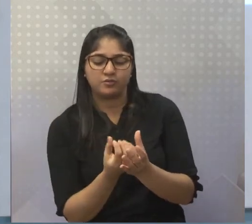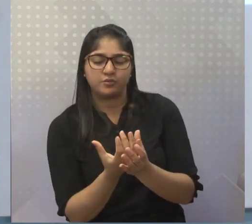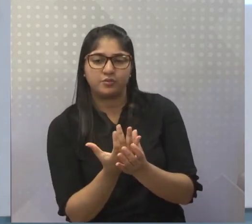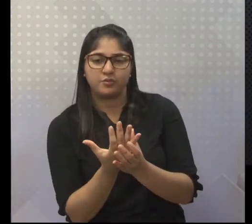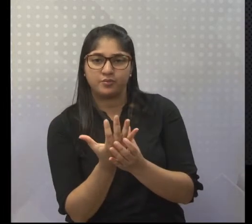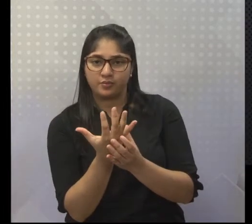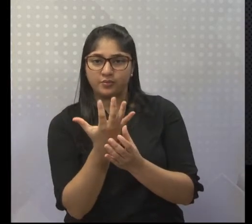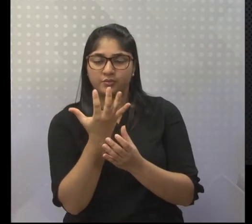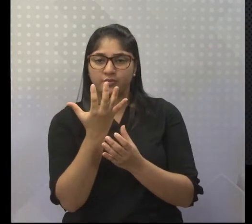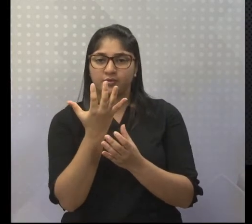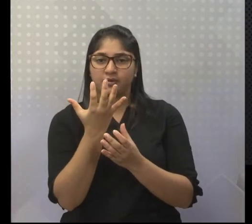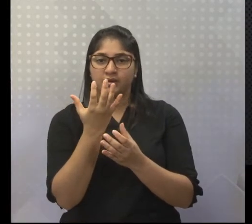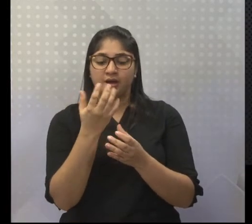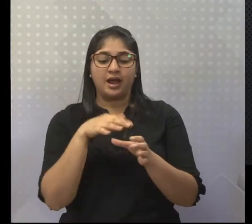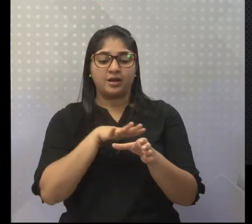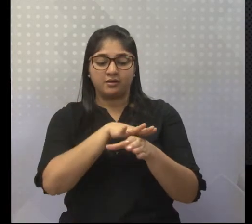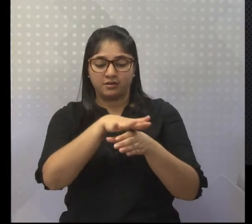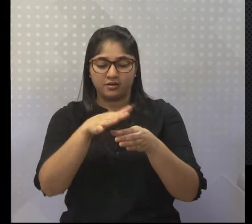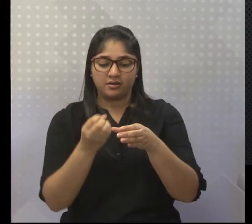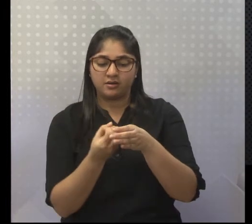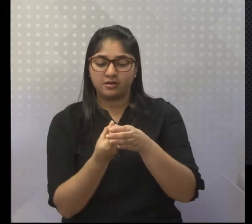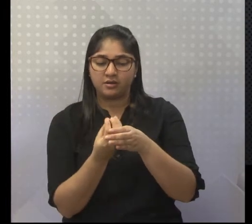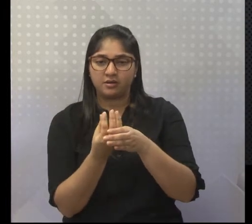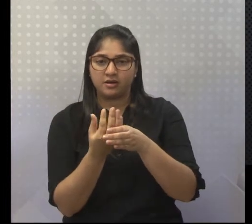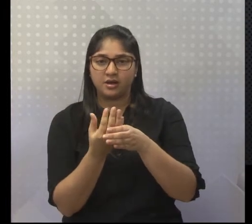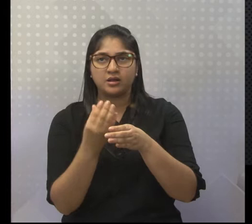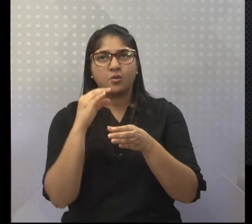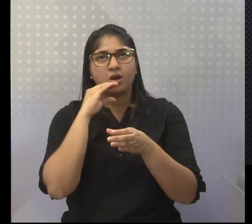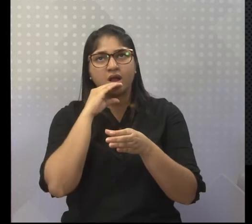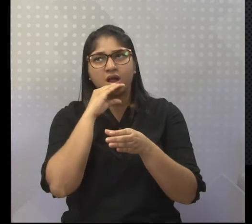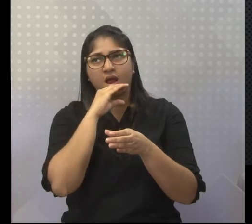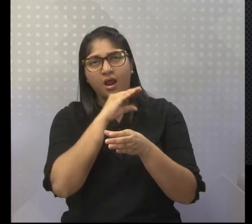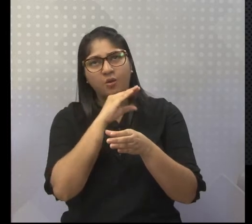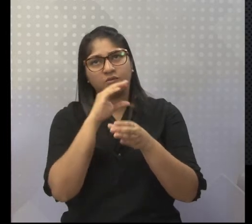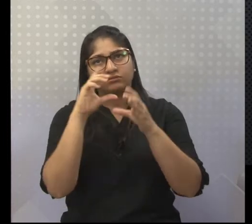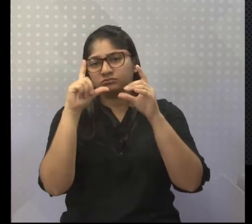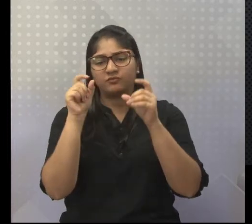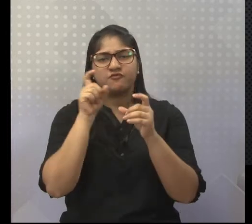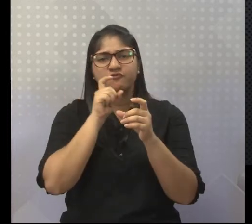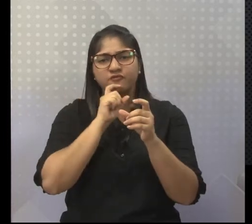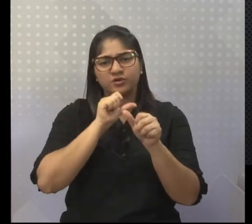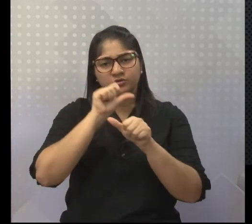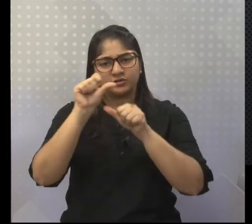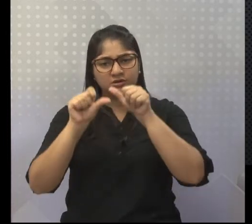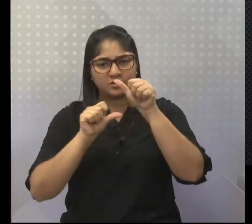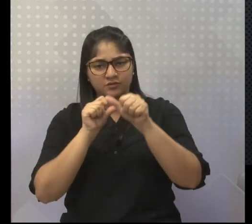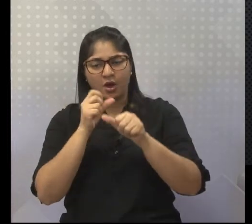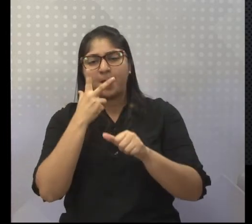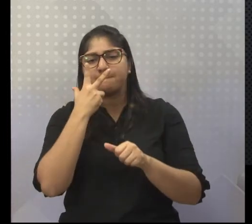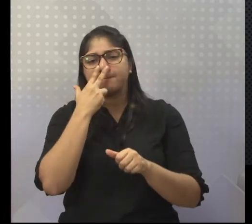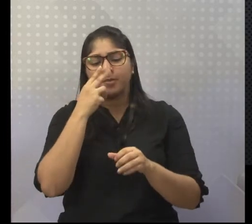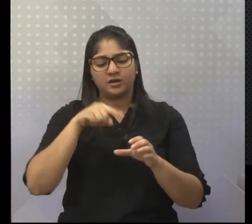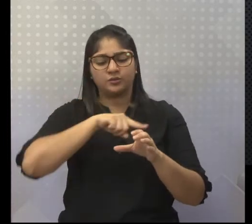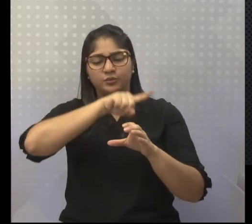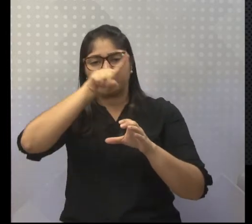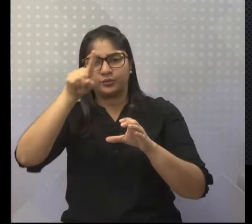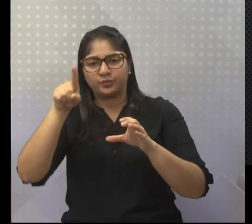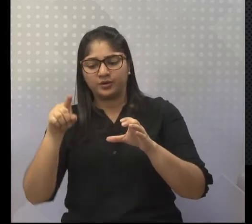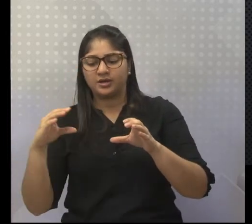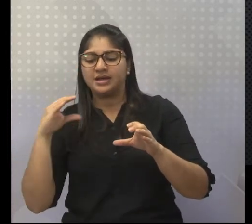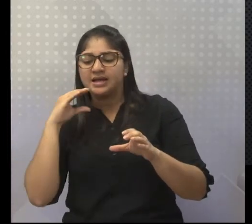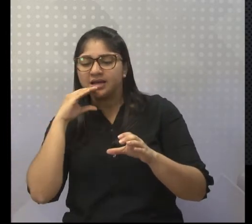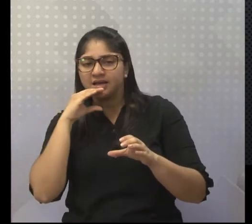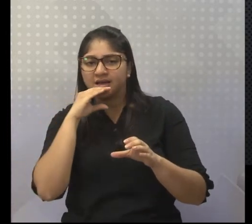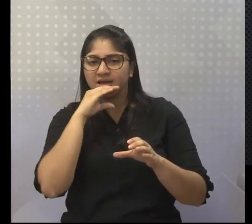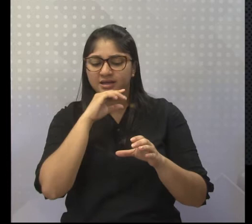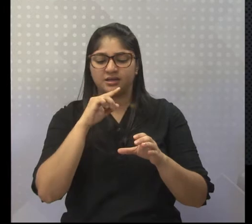vai para parte superior ao chegar lá na parte superior eles perdem calor e descem então forma com força o ciclo quando